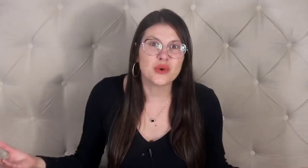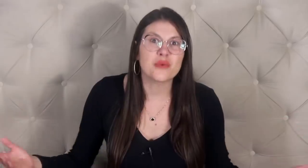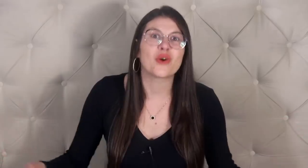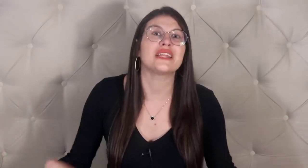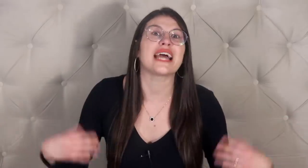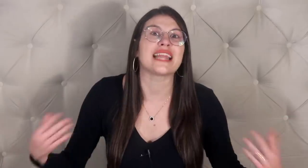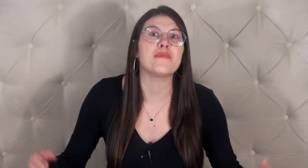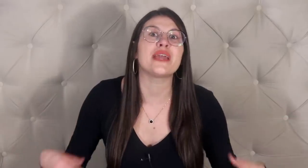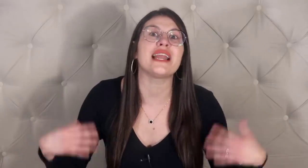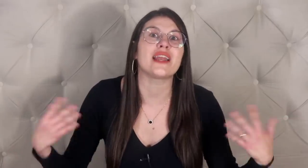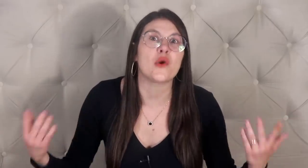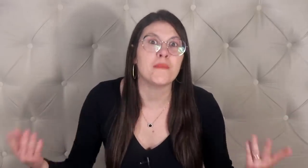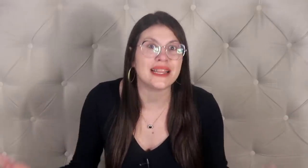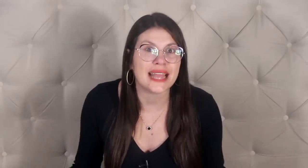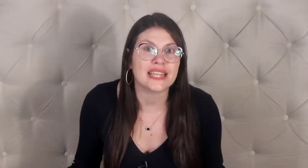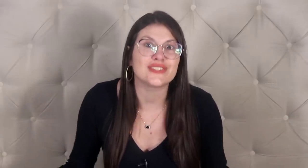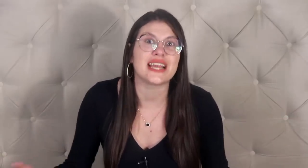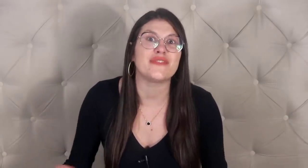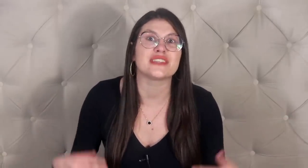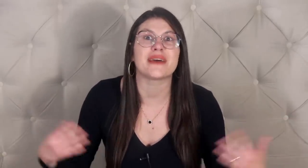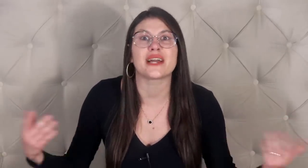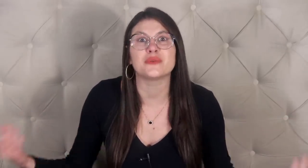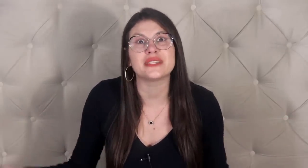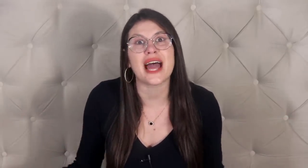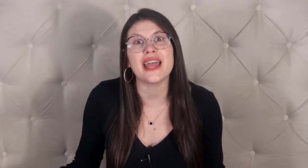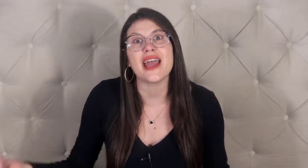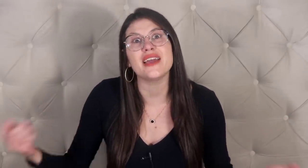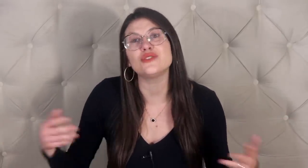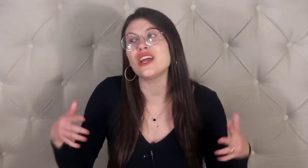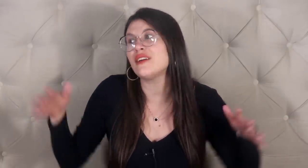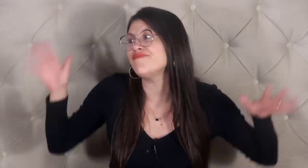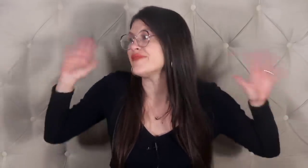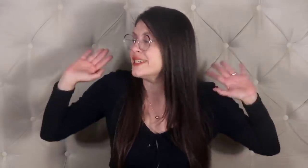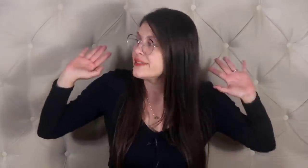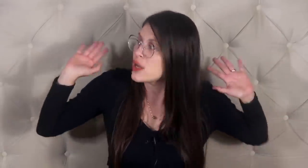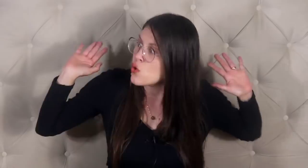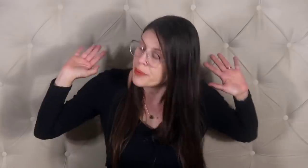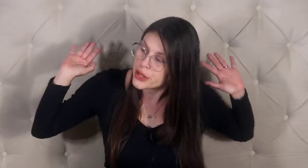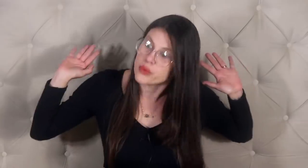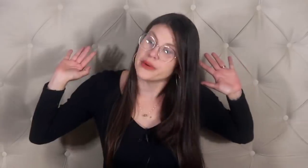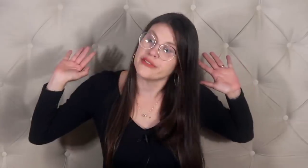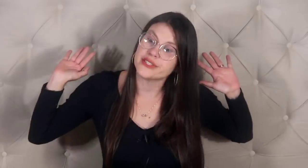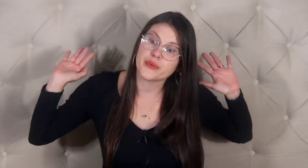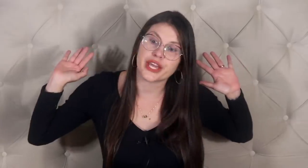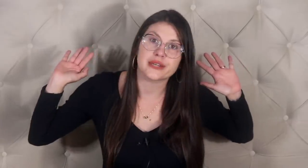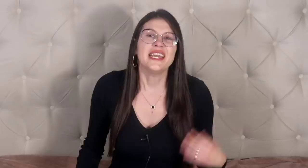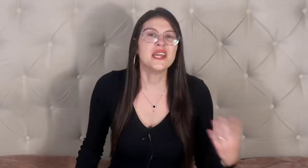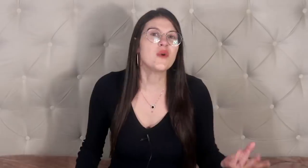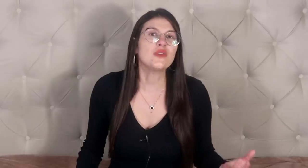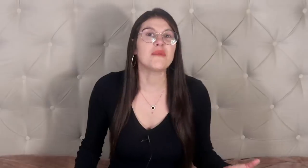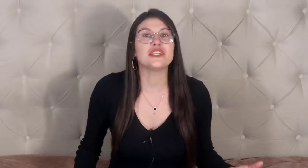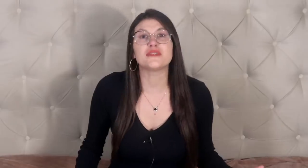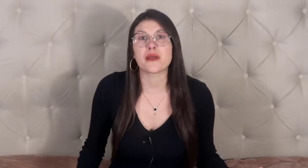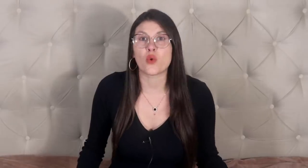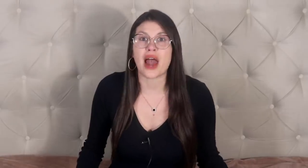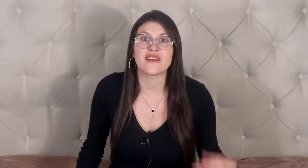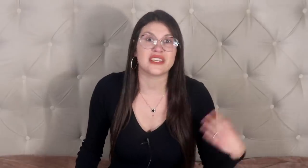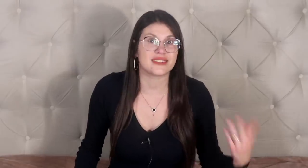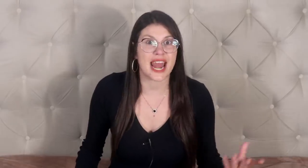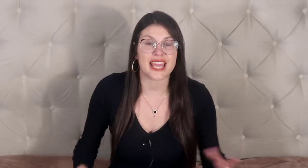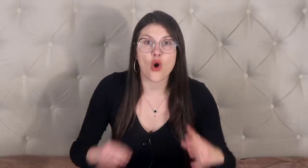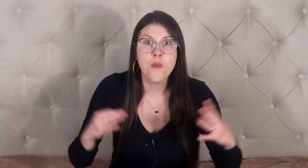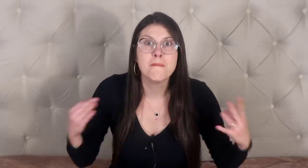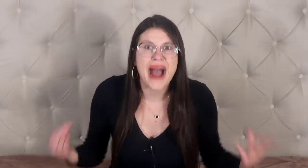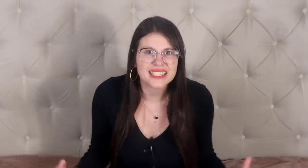Em resumo, contratei porque ele era competente. Se ele fez maracutaia, aí eu já... tem culpa nenhuma, hein? Fazer o quê? Enquanto a mídia